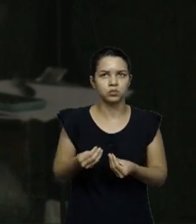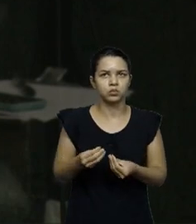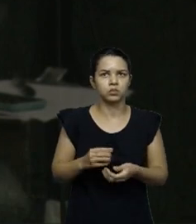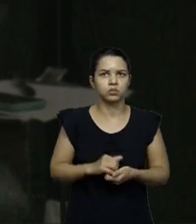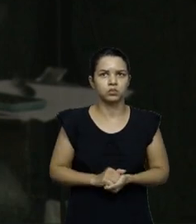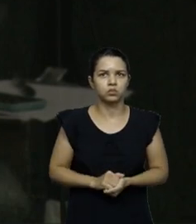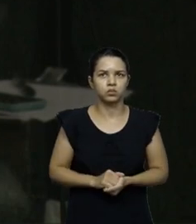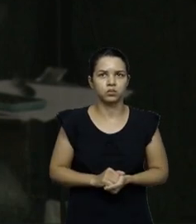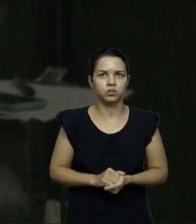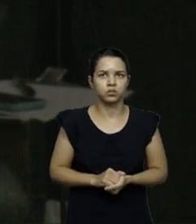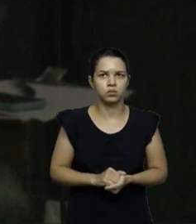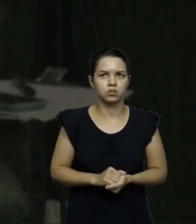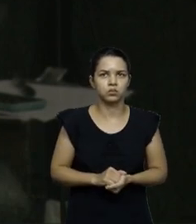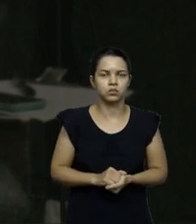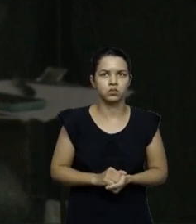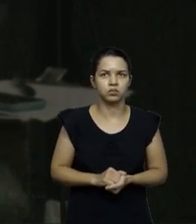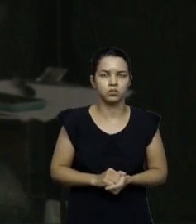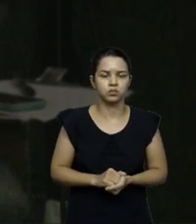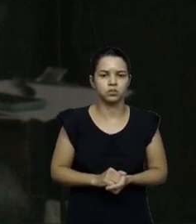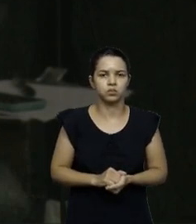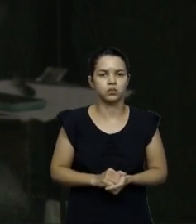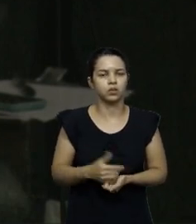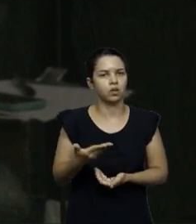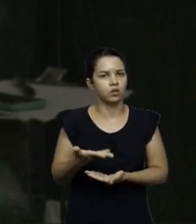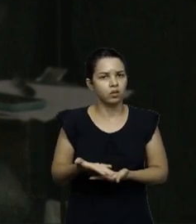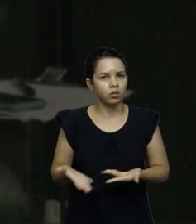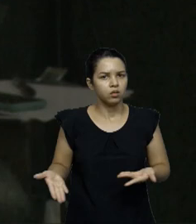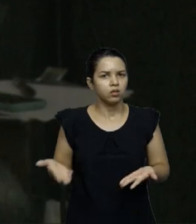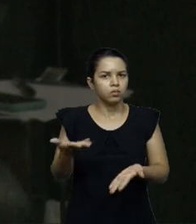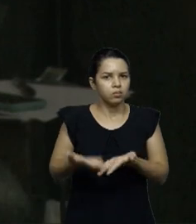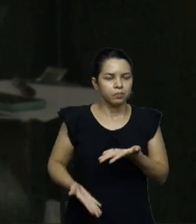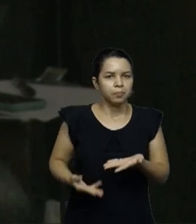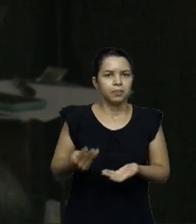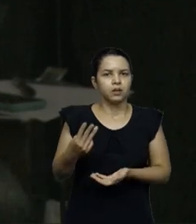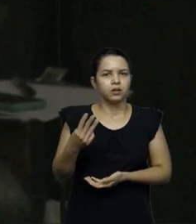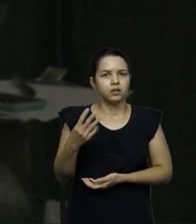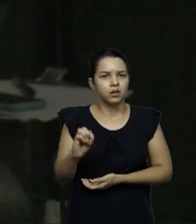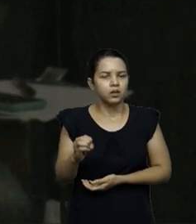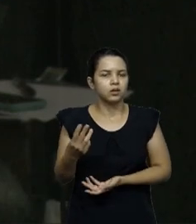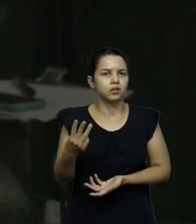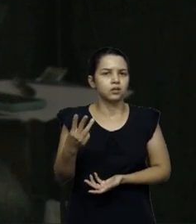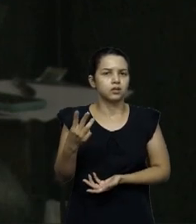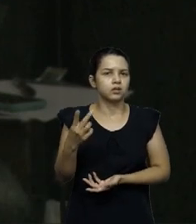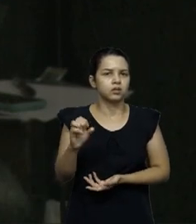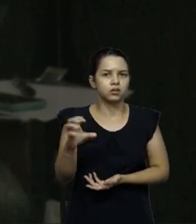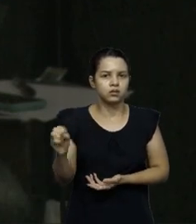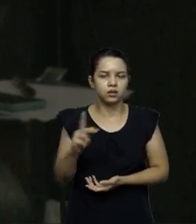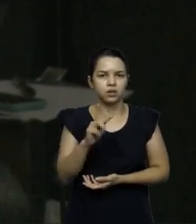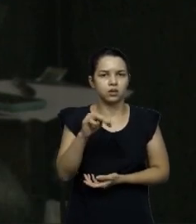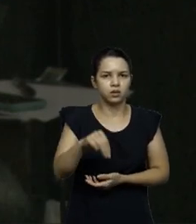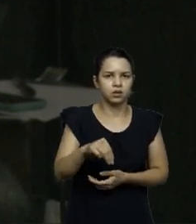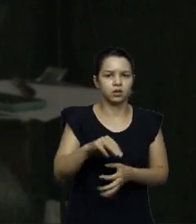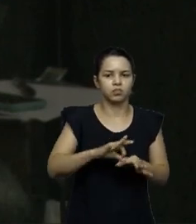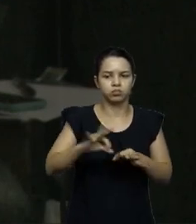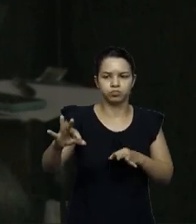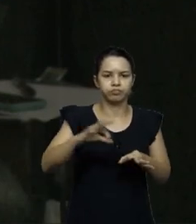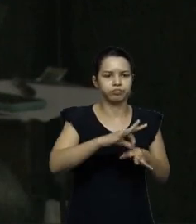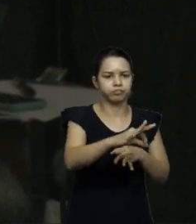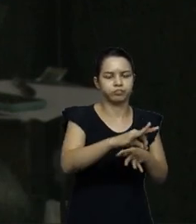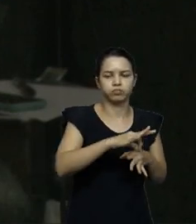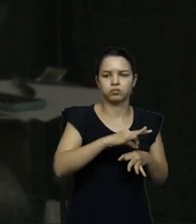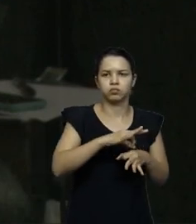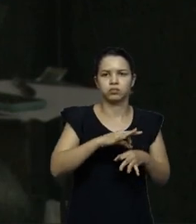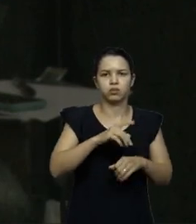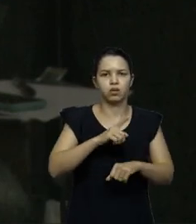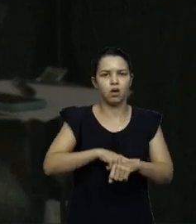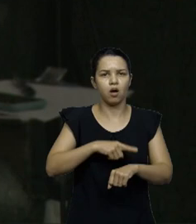nessas caminhadas e sem 80 km por dia saindo uma escola correndo para outra com ninguém alguns minutos para poder